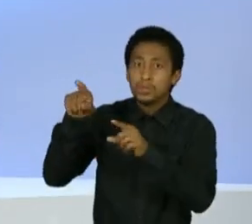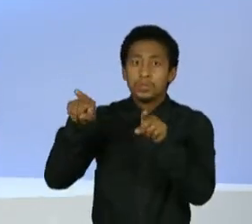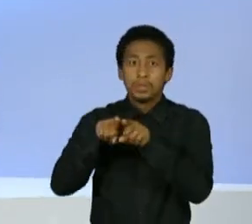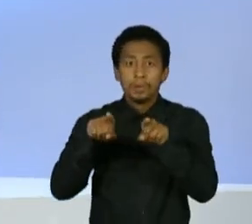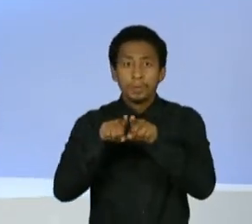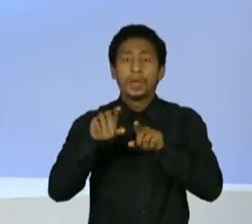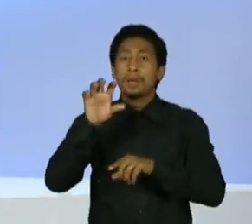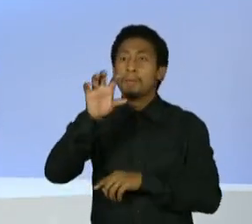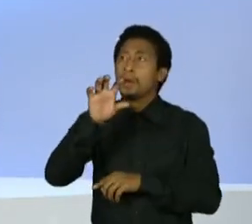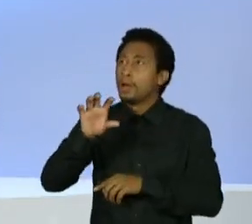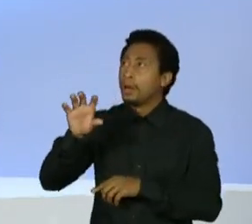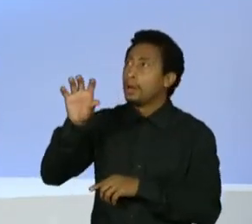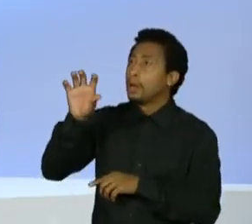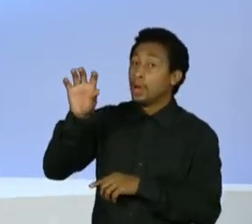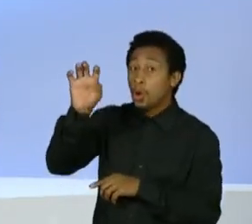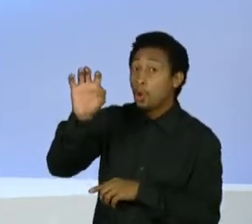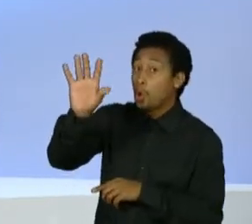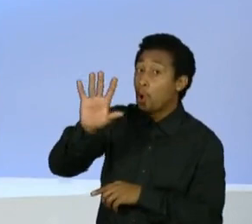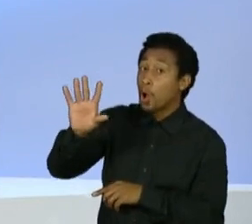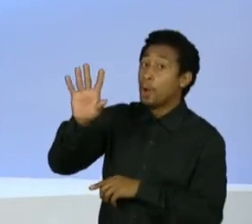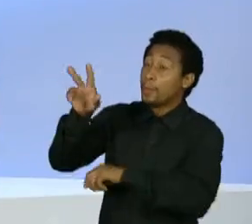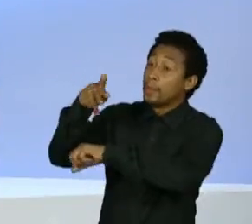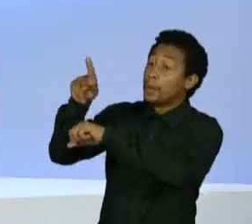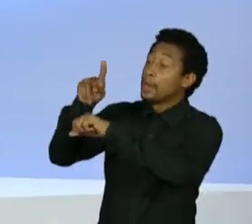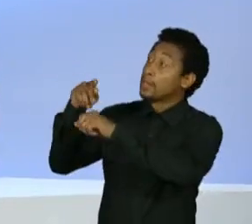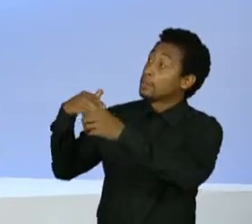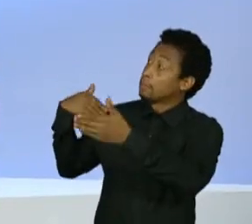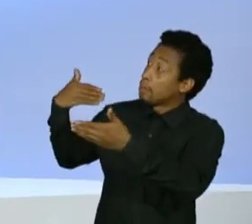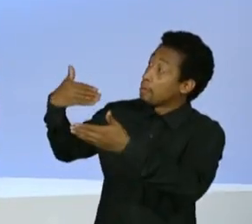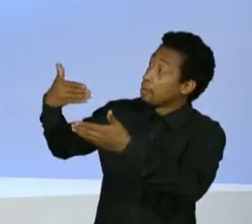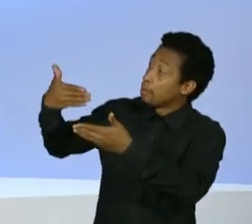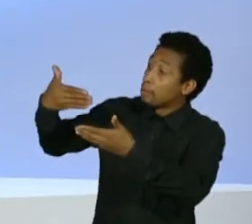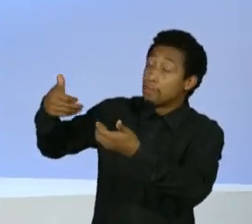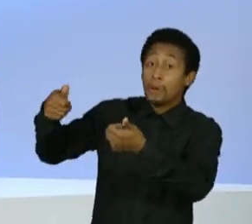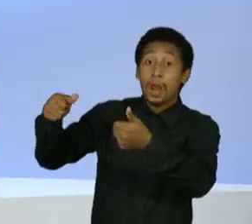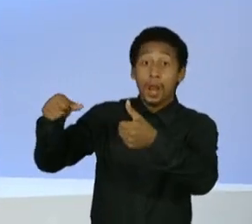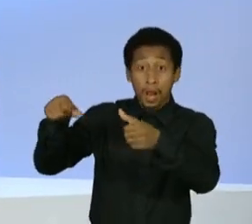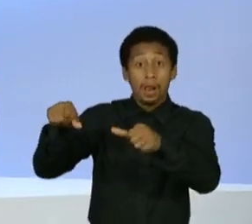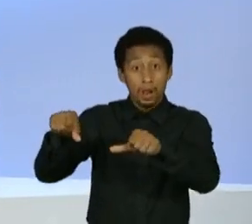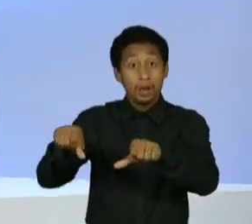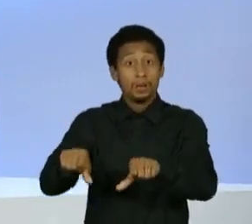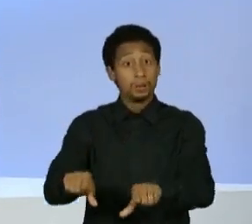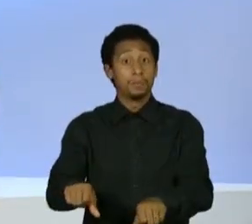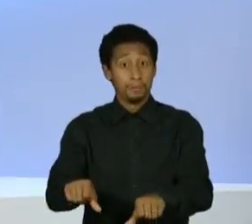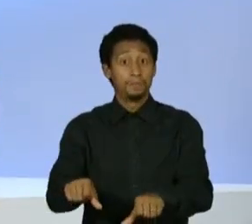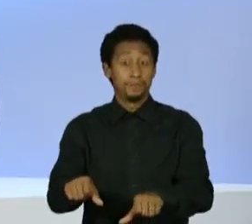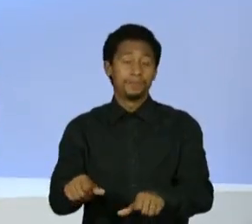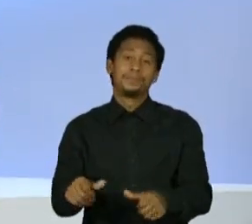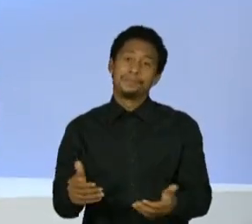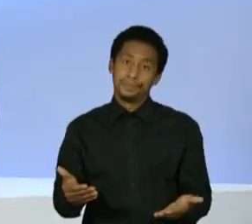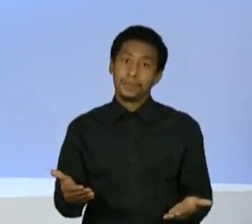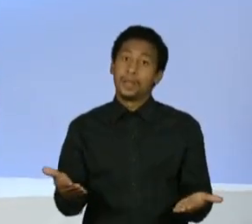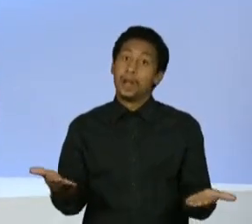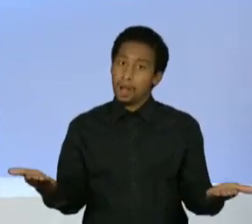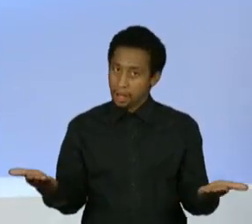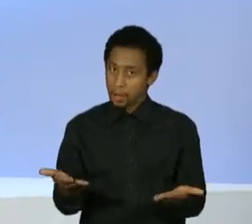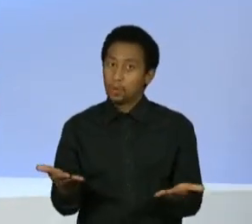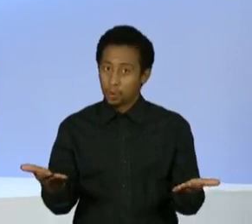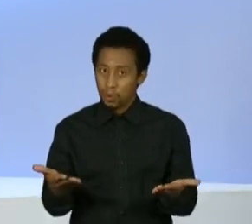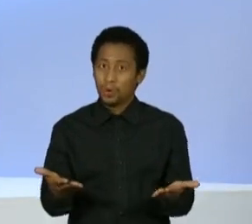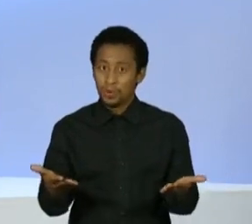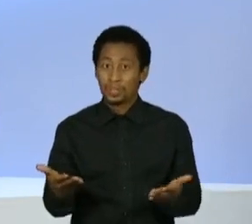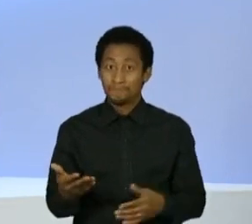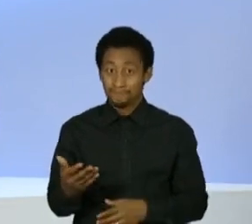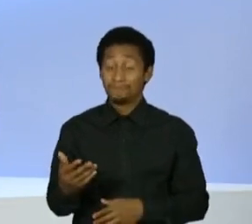tem sofrido uma deterioração da sua da qualidade da sua democracia e agora nós temos os dois autocratas mais